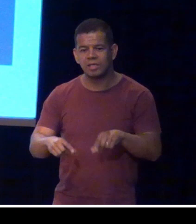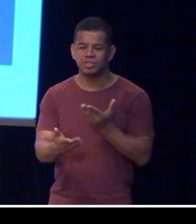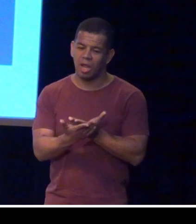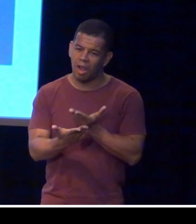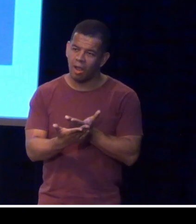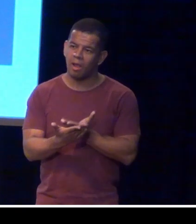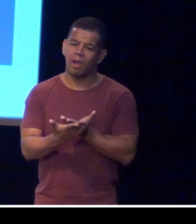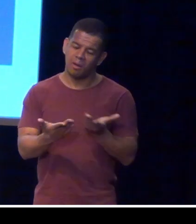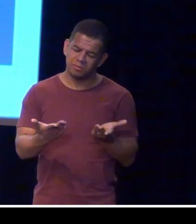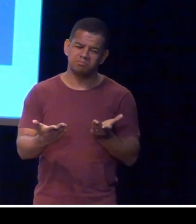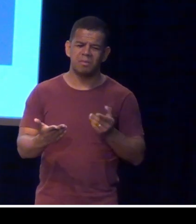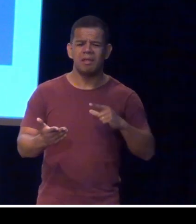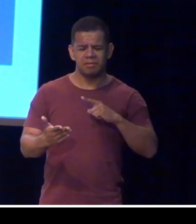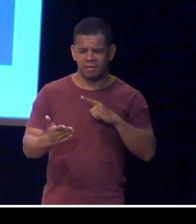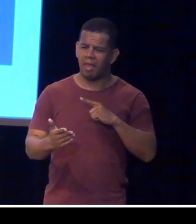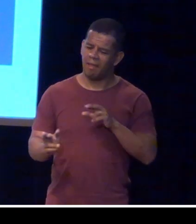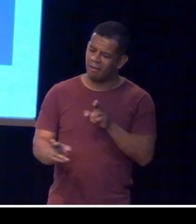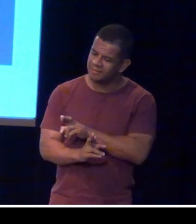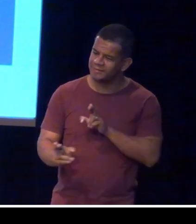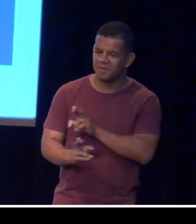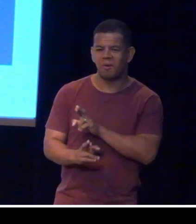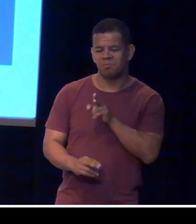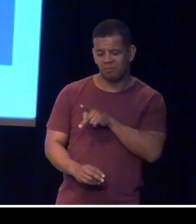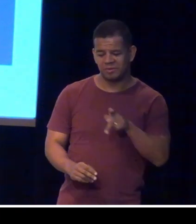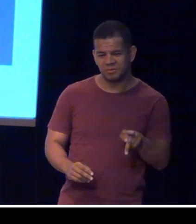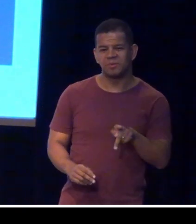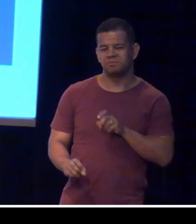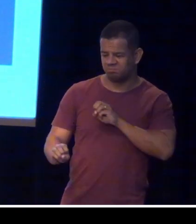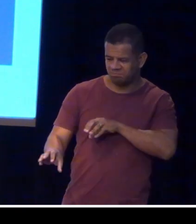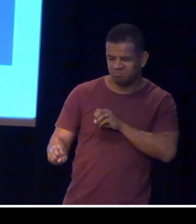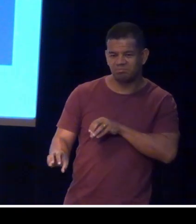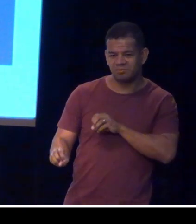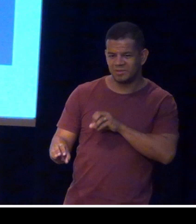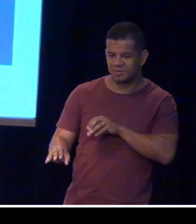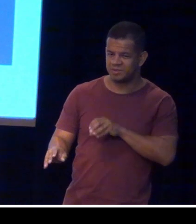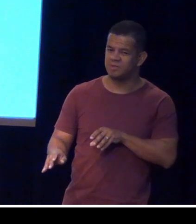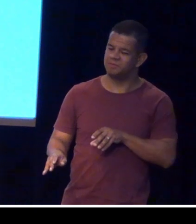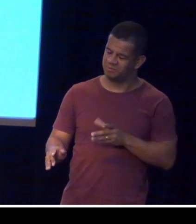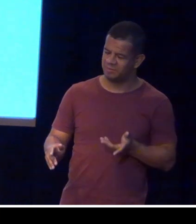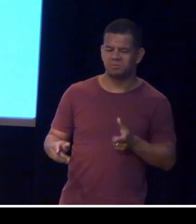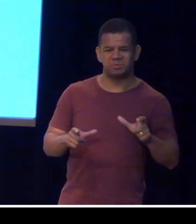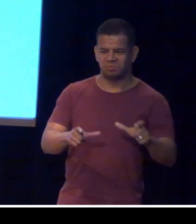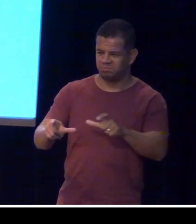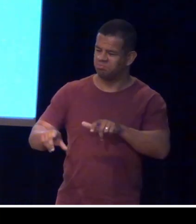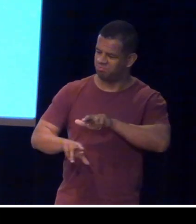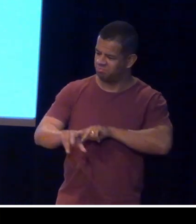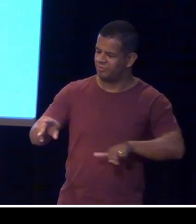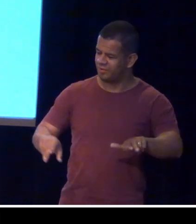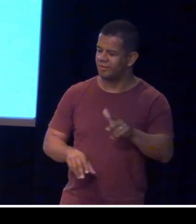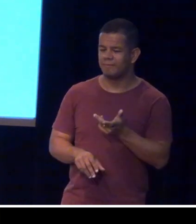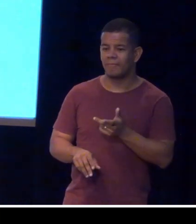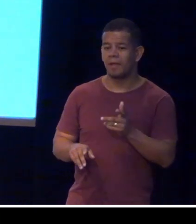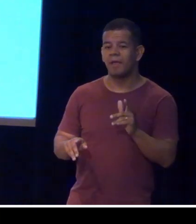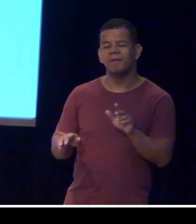e a relação do professor nesse ensino, né, os diferentes contextos.